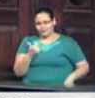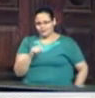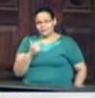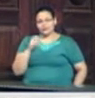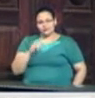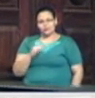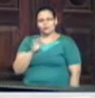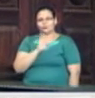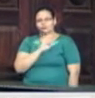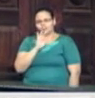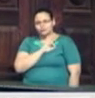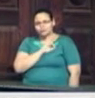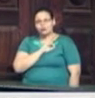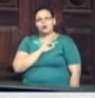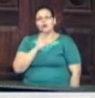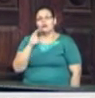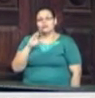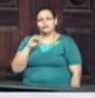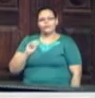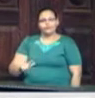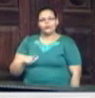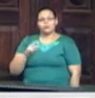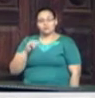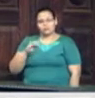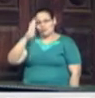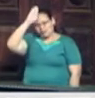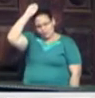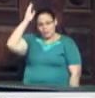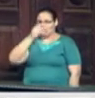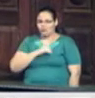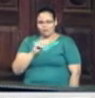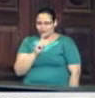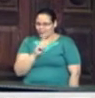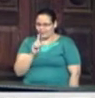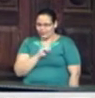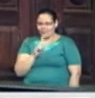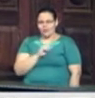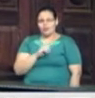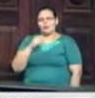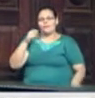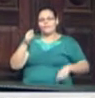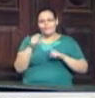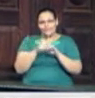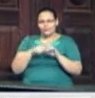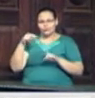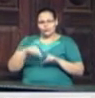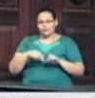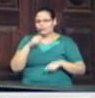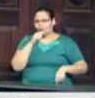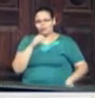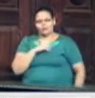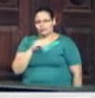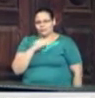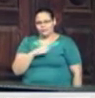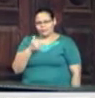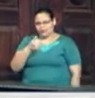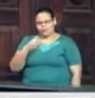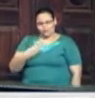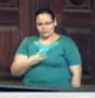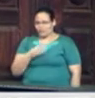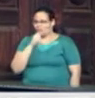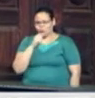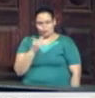policial civil e o bombeiro não receber os seus vencimentos de novembro, não receber o seu 13º salário, não há